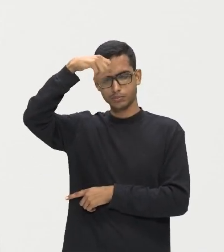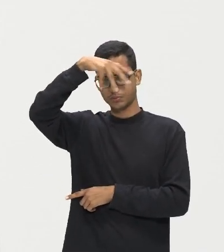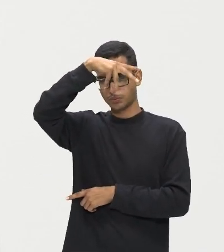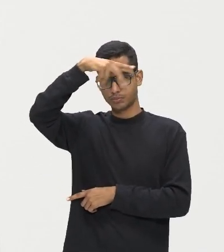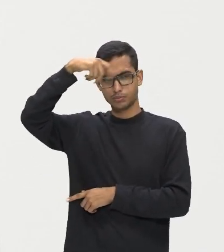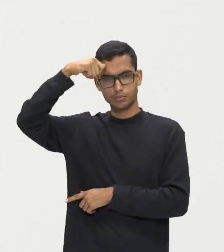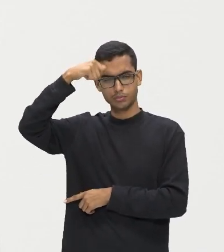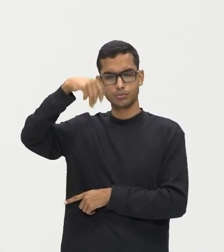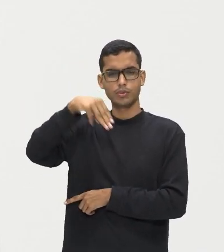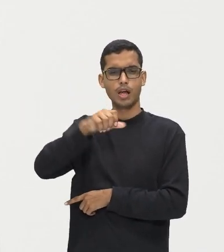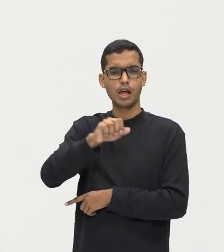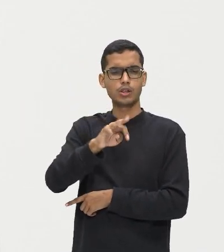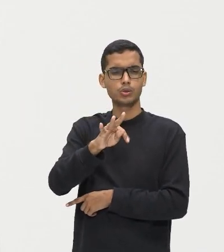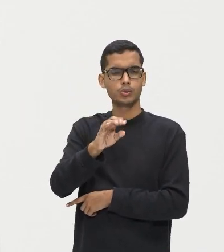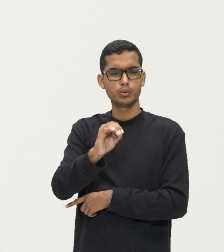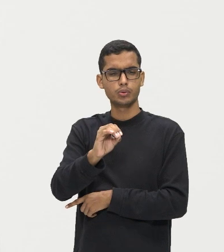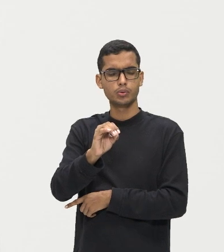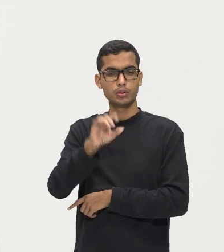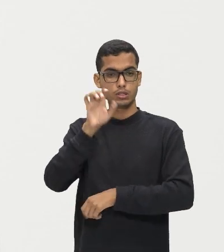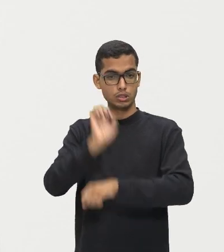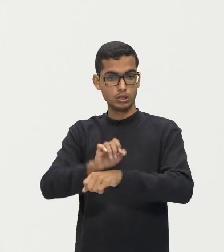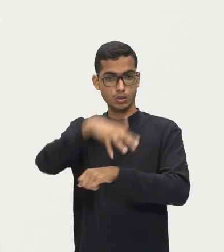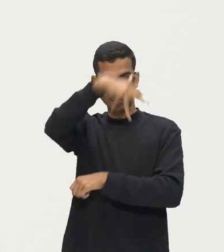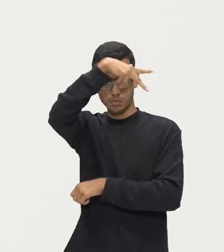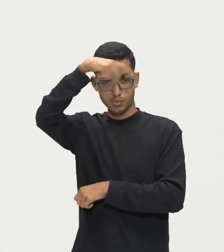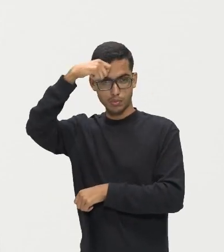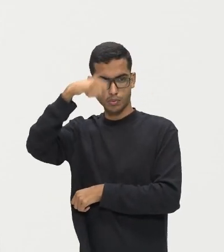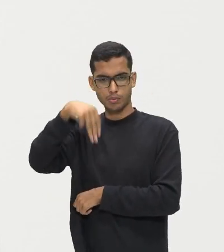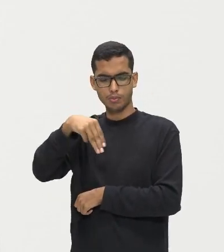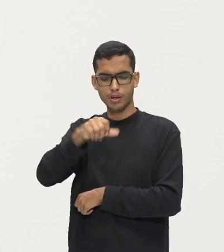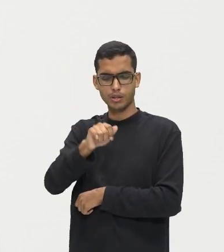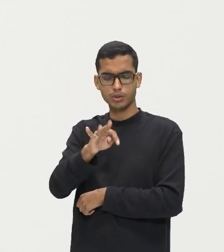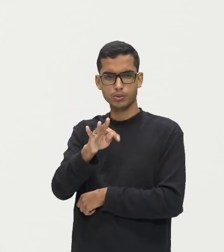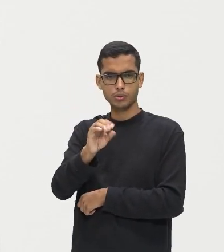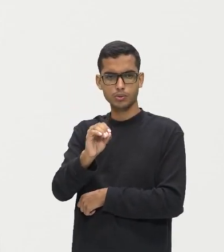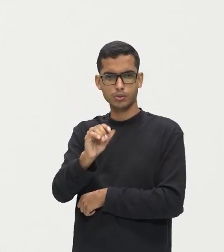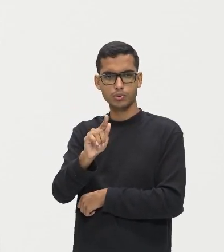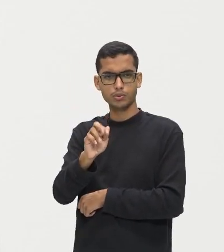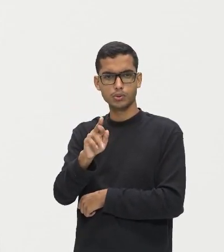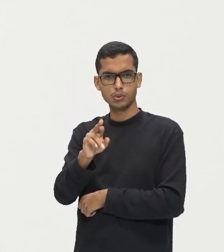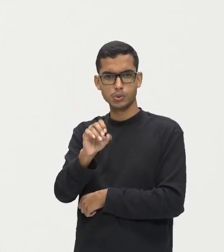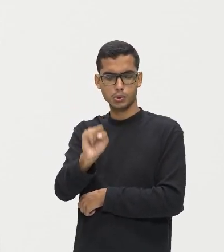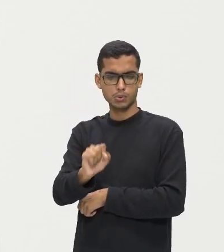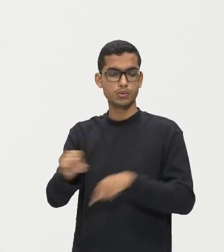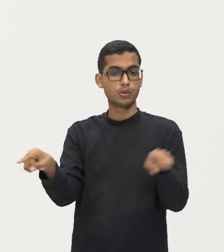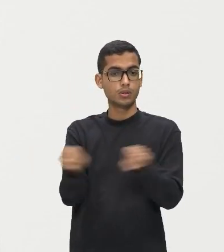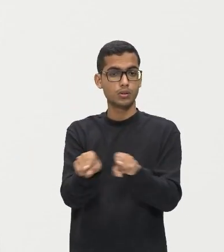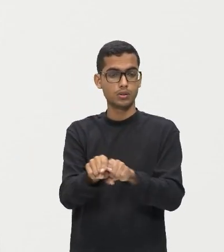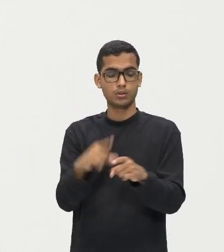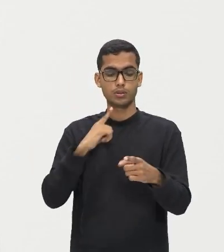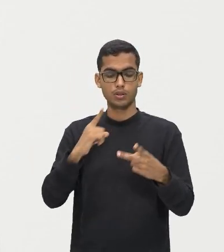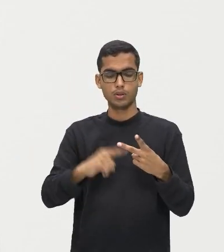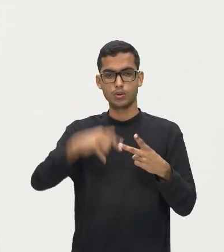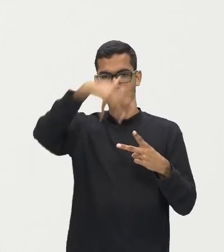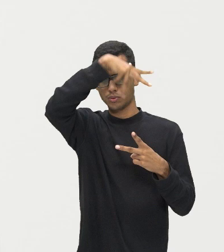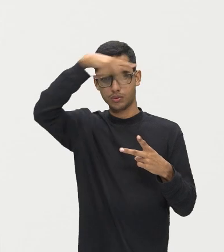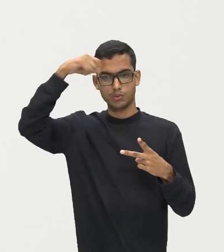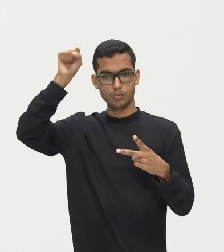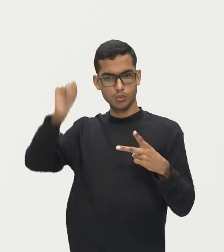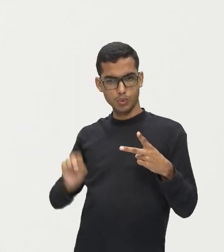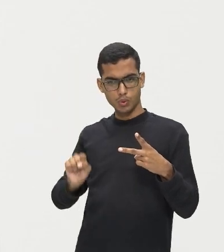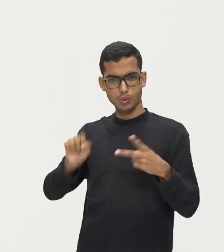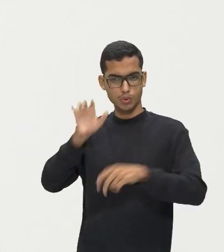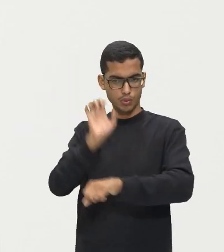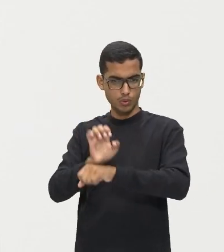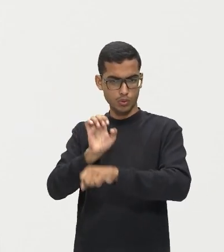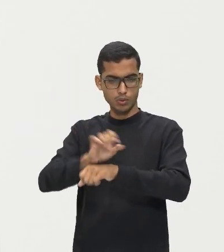ter o Mato Grosso. Depois eu tenho o Mato Grosso do Sul. Então, através desse